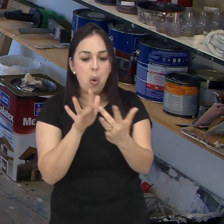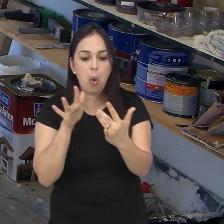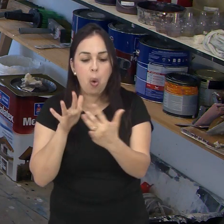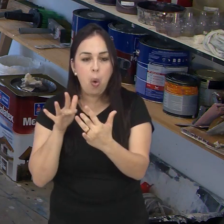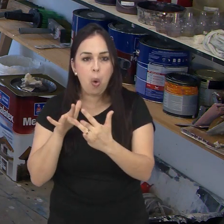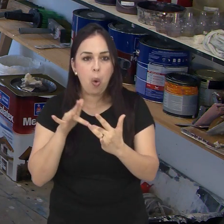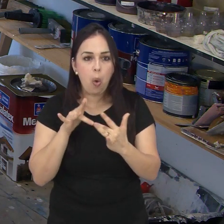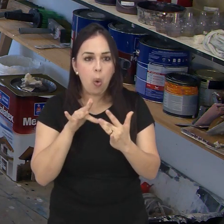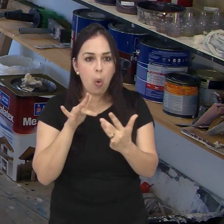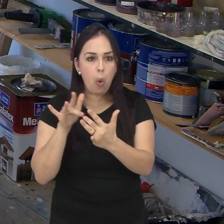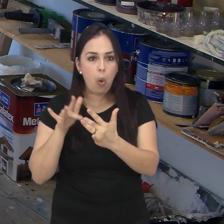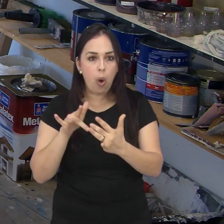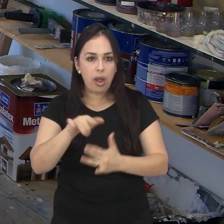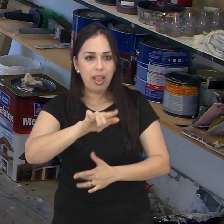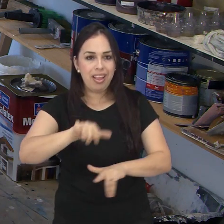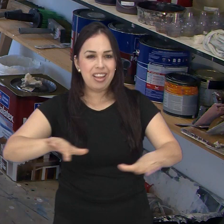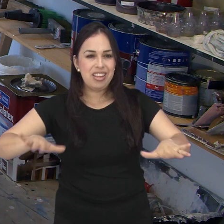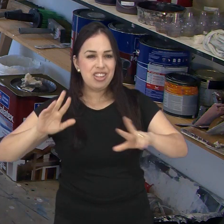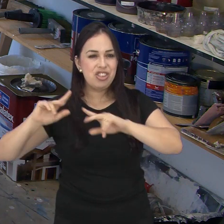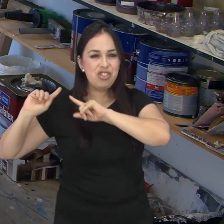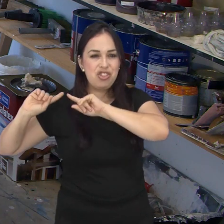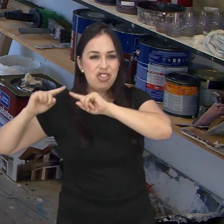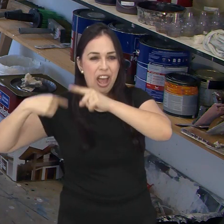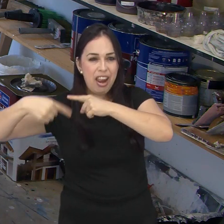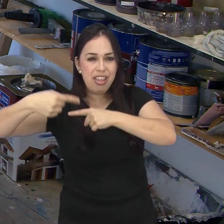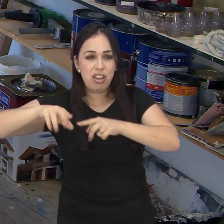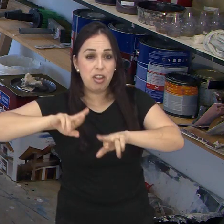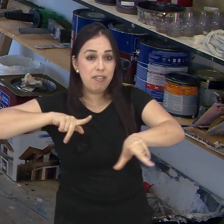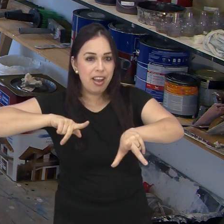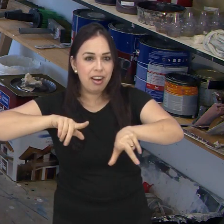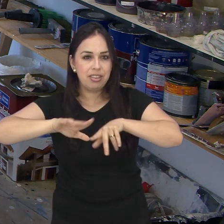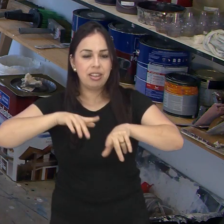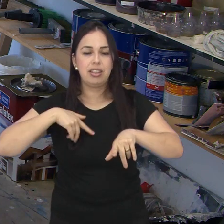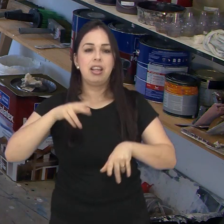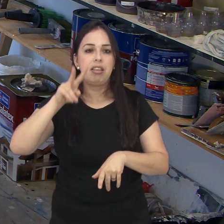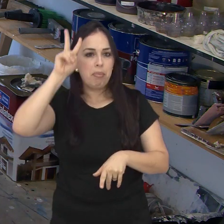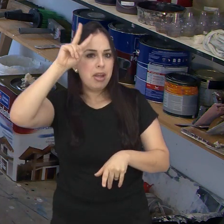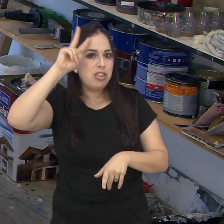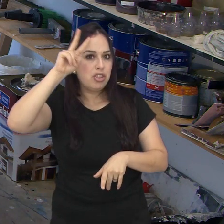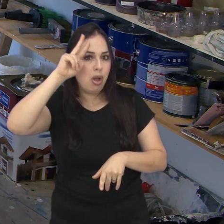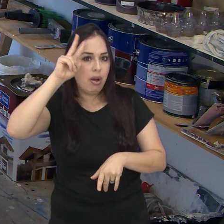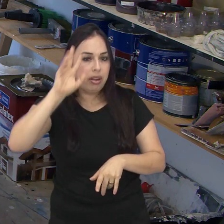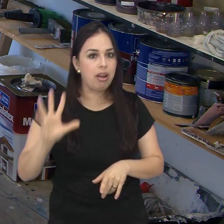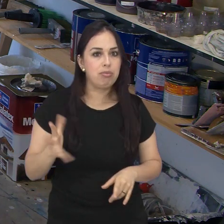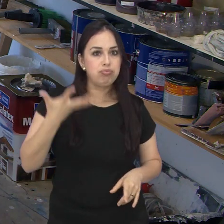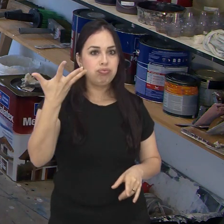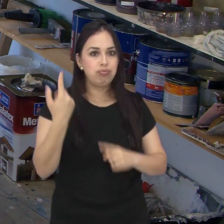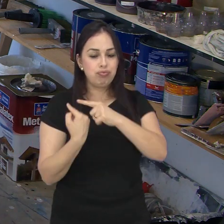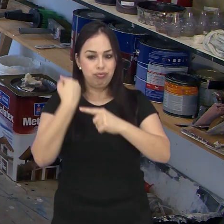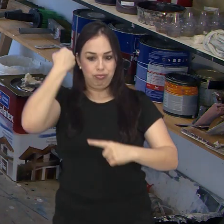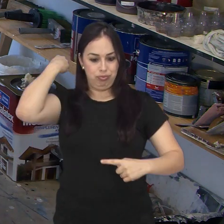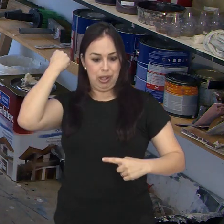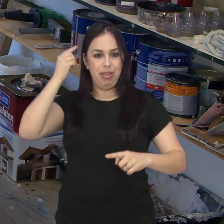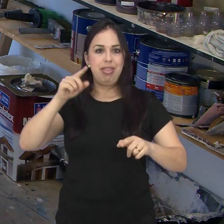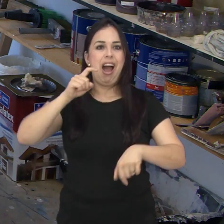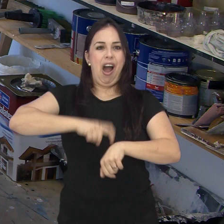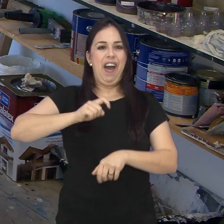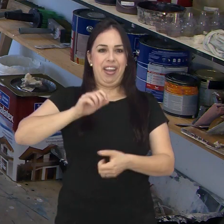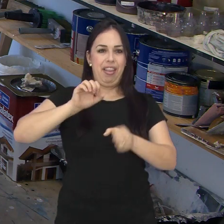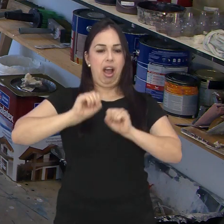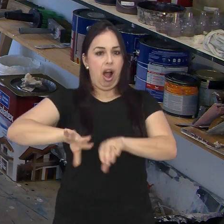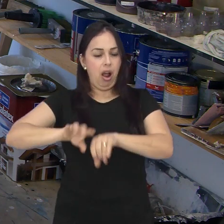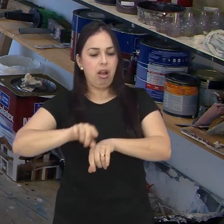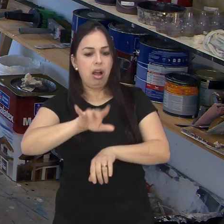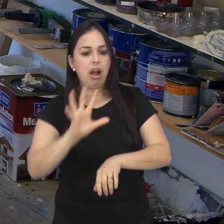com pessoas Sim. de outras gerações? Sim. Tem não sei, alguma história, alguma coisa que já aconteceu, assim, em aula, de repente te